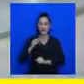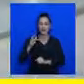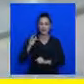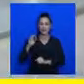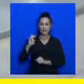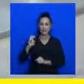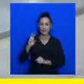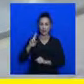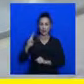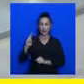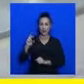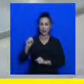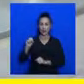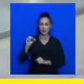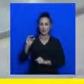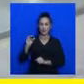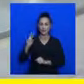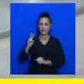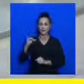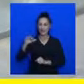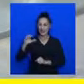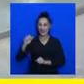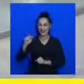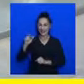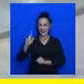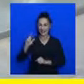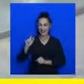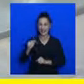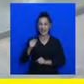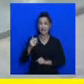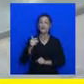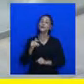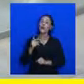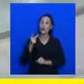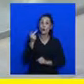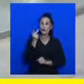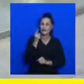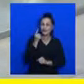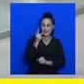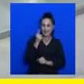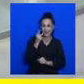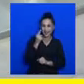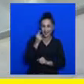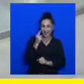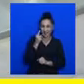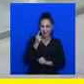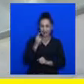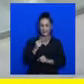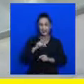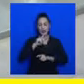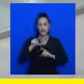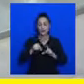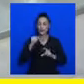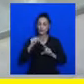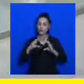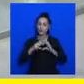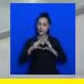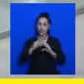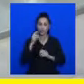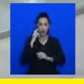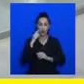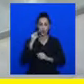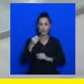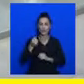Ferroviária do estado do Ceará. Senhoras auditoras, as senhoras confirmam que a bola sorteada foi a bola rosa